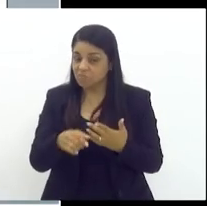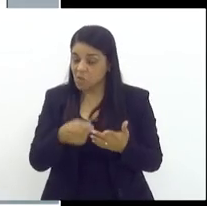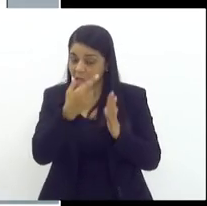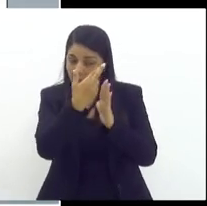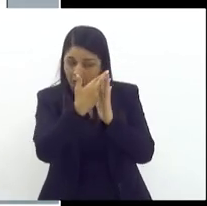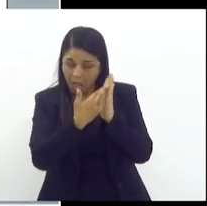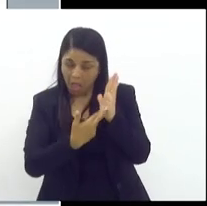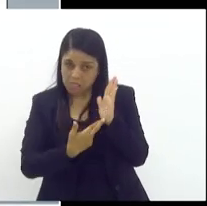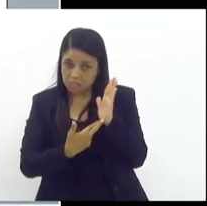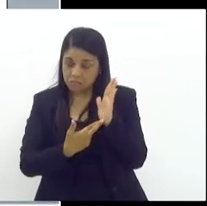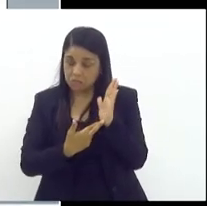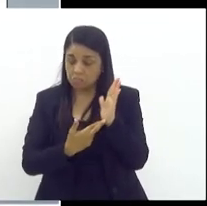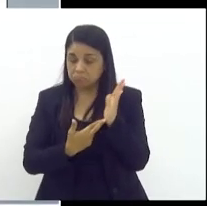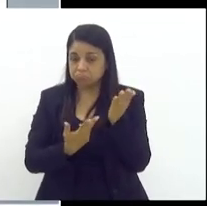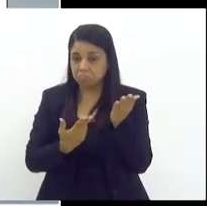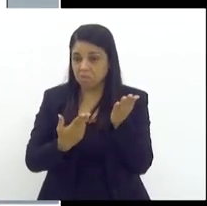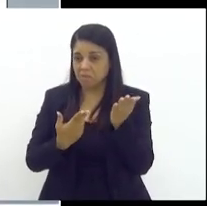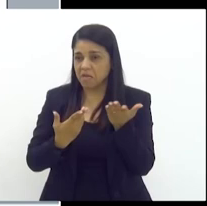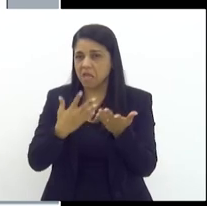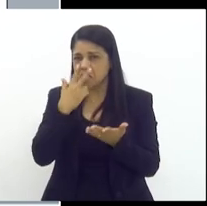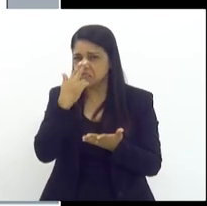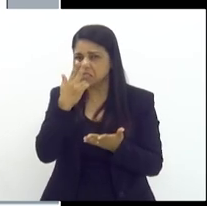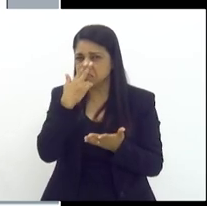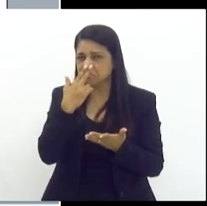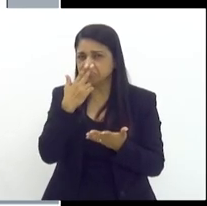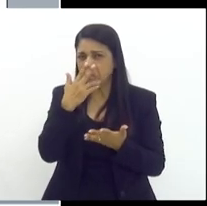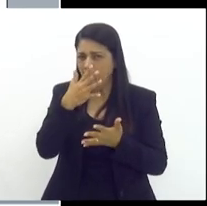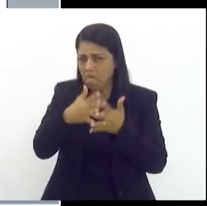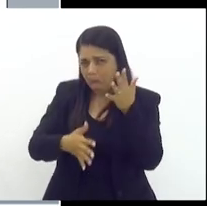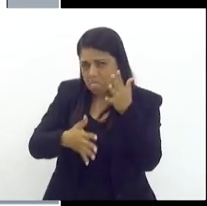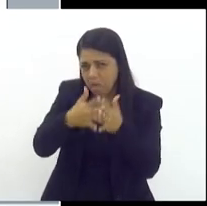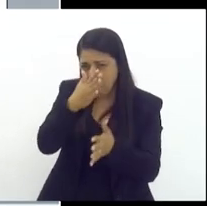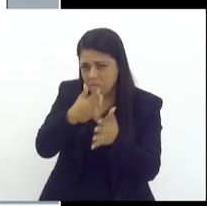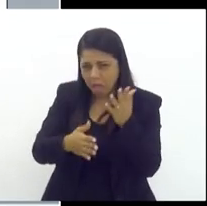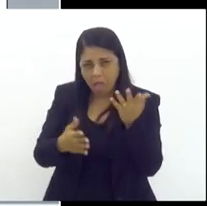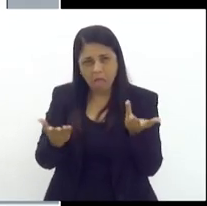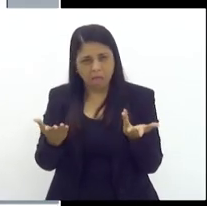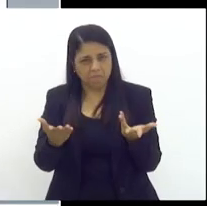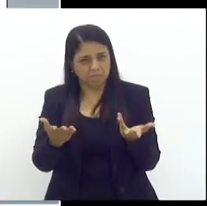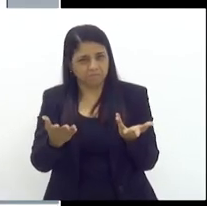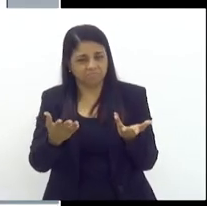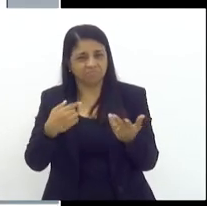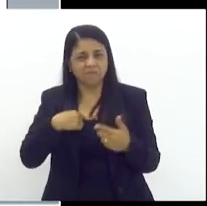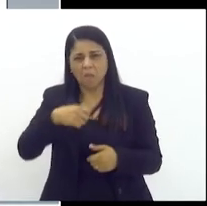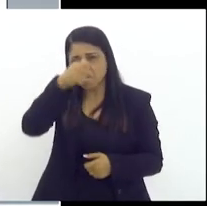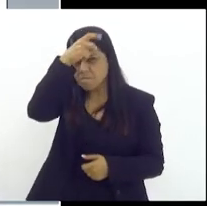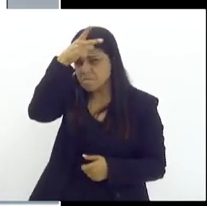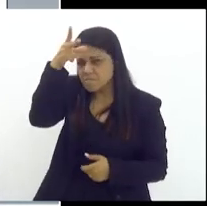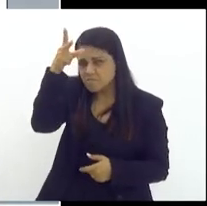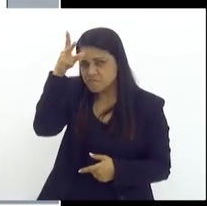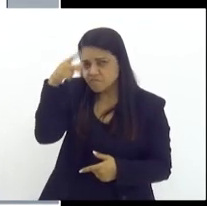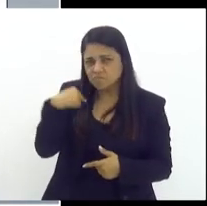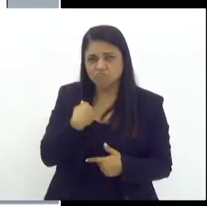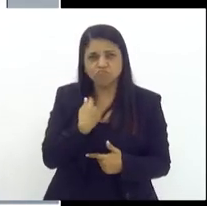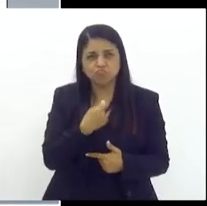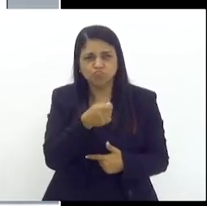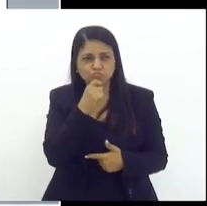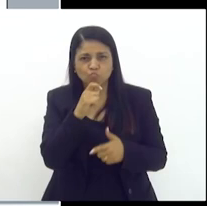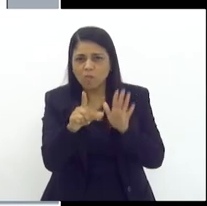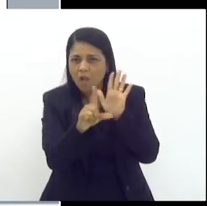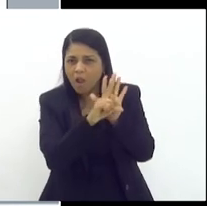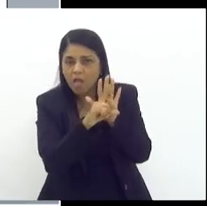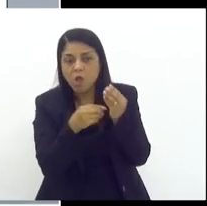de competência porque olha só por que que o prefeito Sem Lei pode fazer